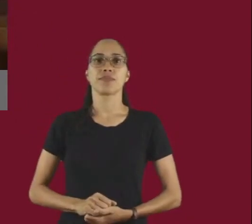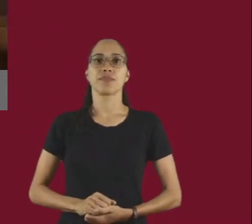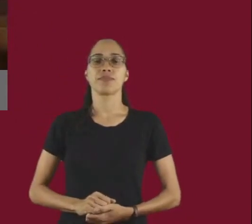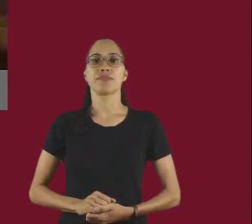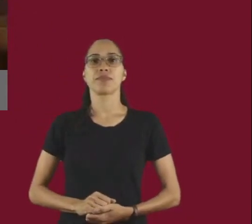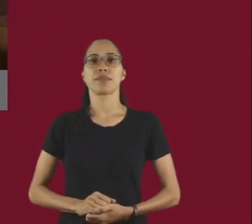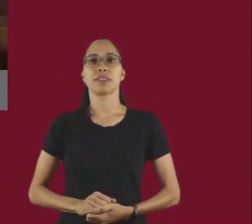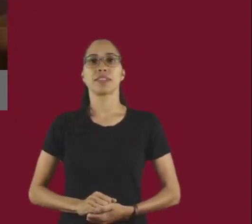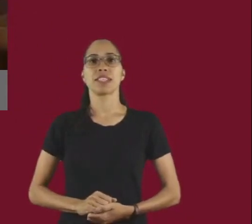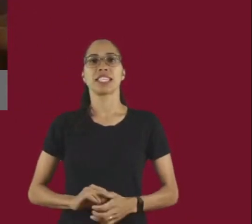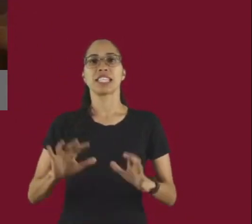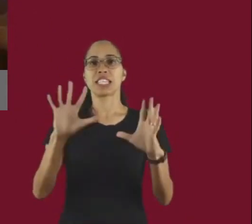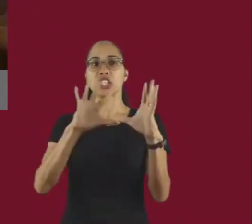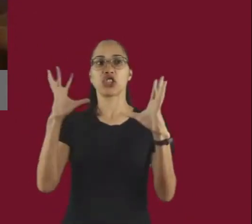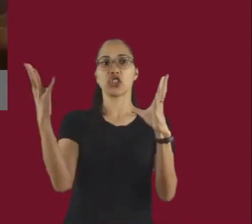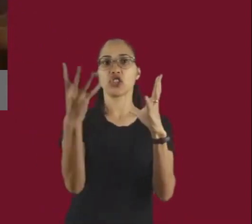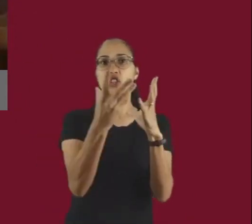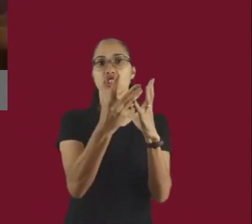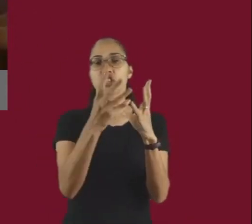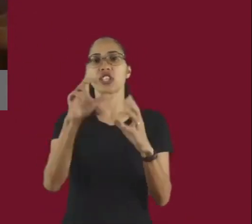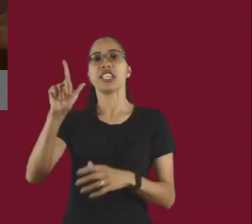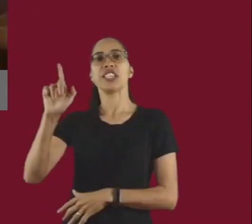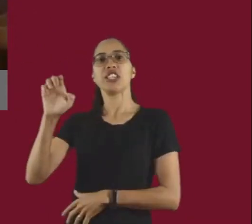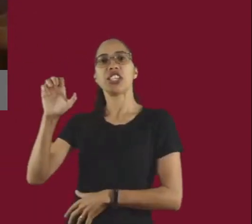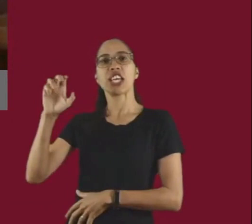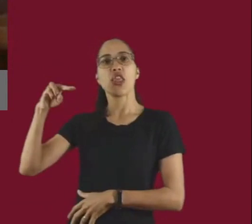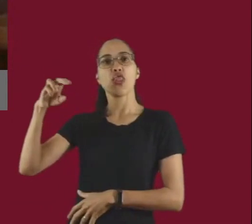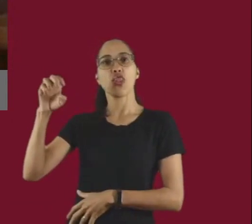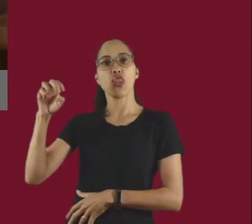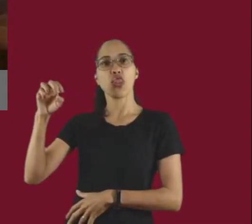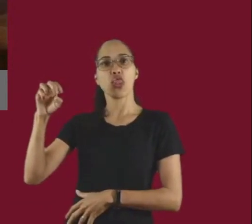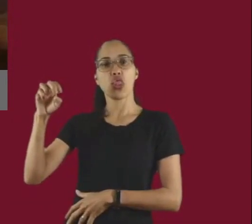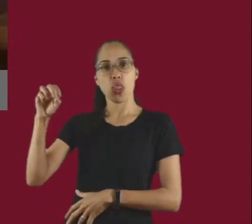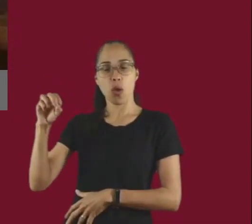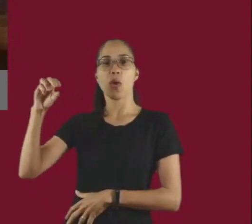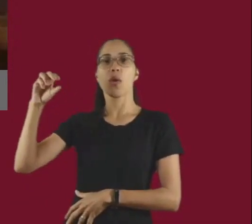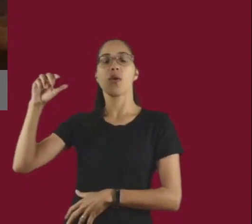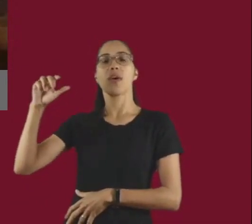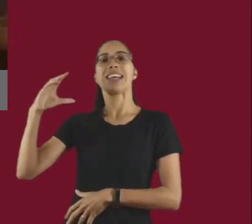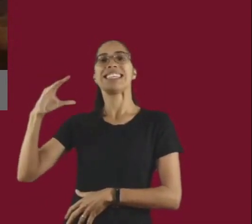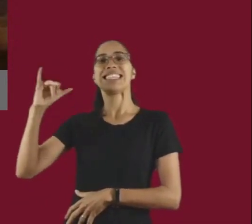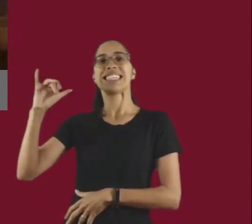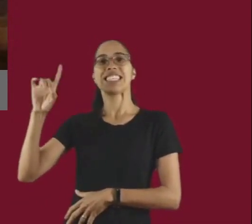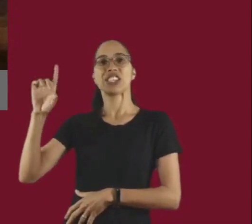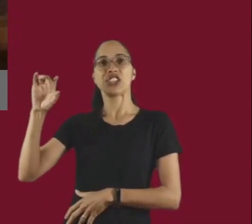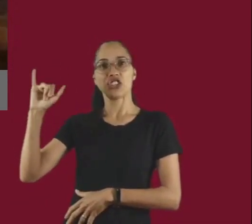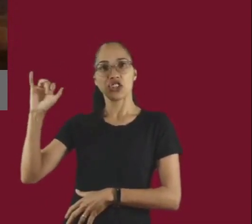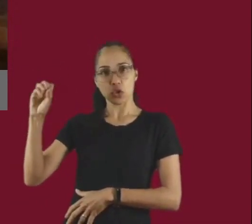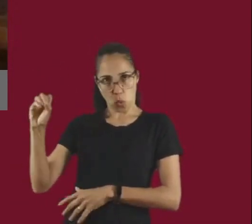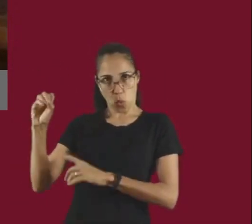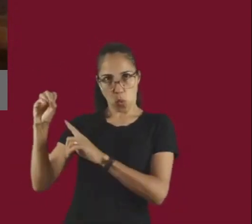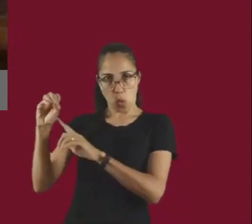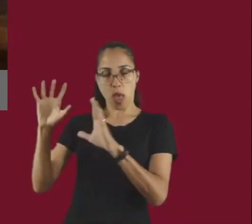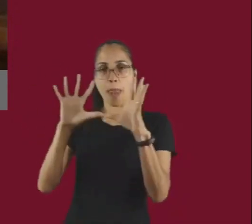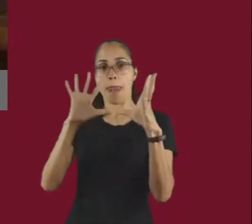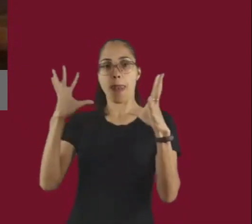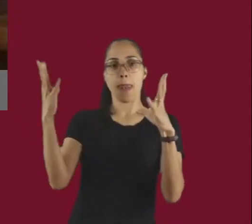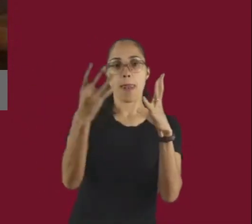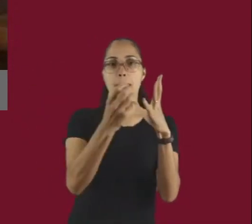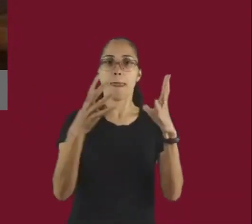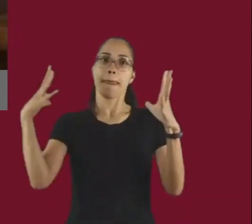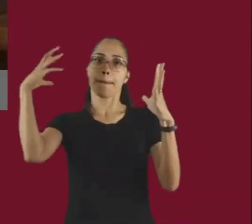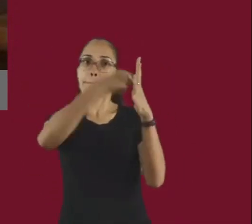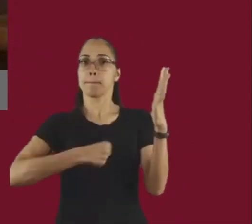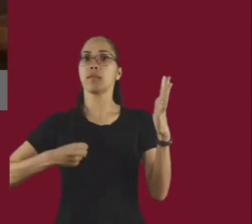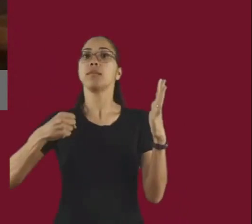suma, uma denunciou que mais de 570 crianças com menos de 5 anos morreram por doenças evitáveis nos 4 anos